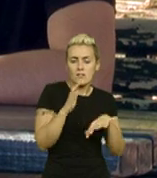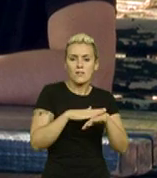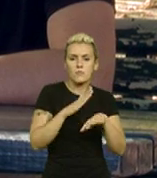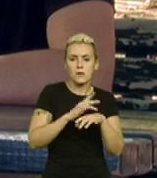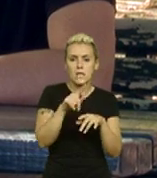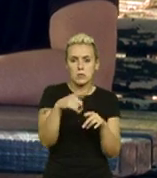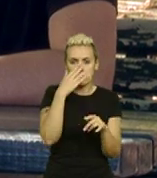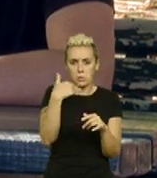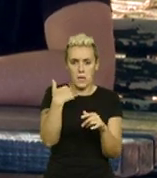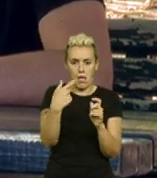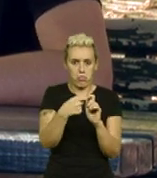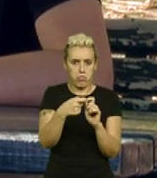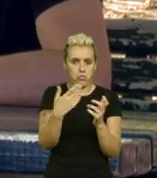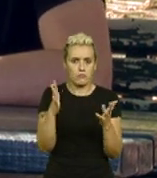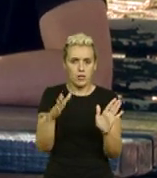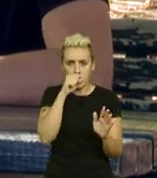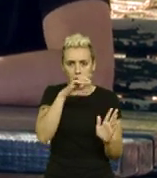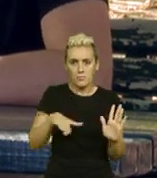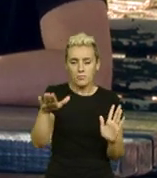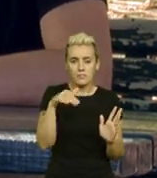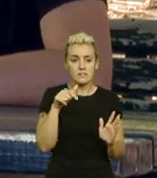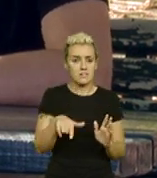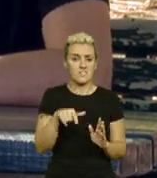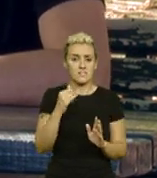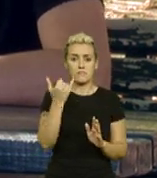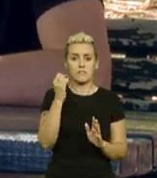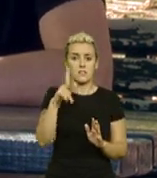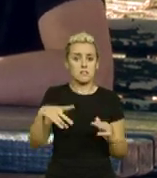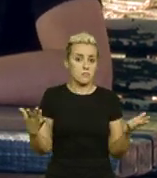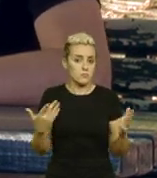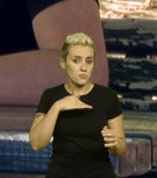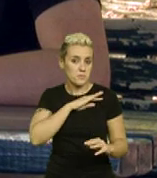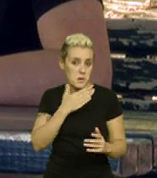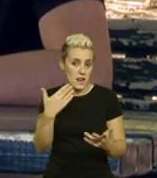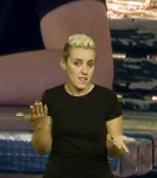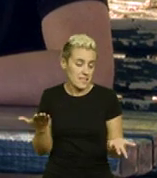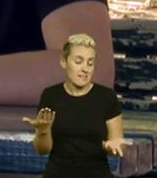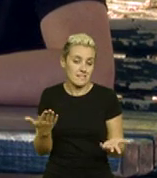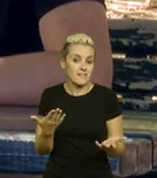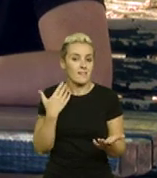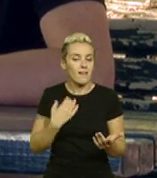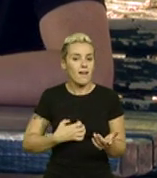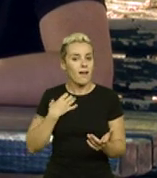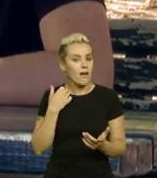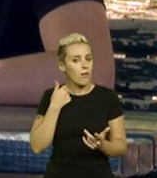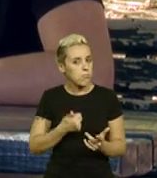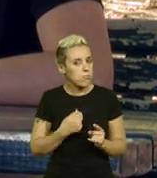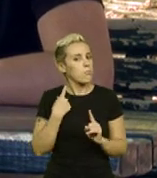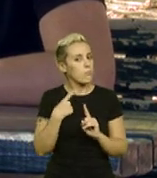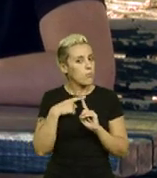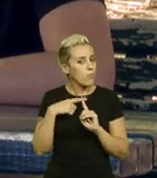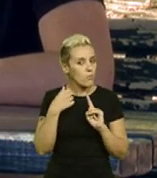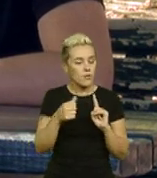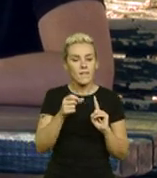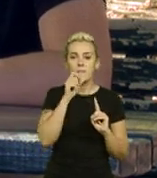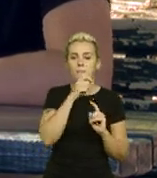de pano 60 km do estádio já estava em campo aliás tem também vindo cá e me escolheu essa valência conseguirá